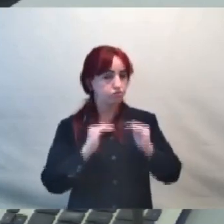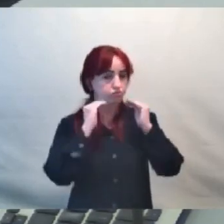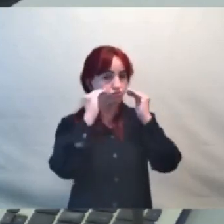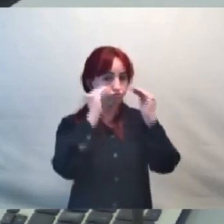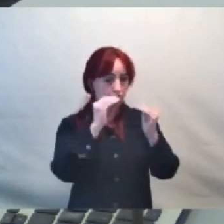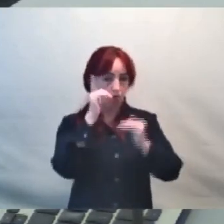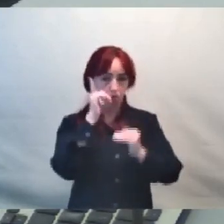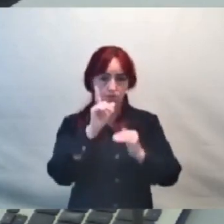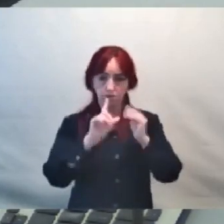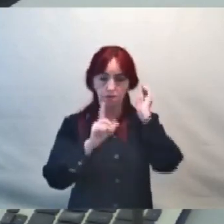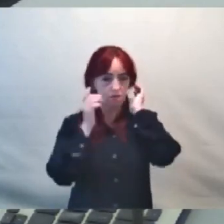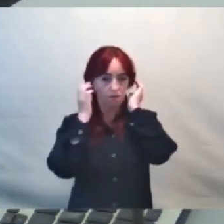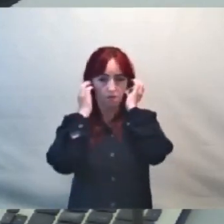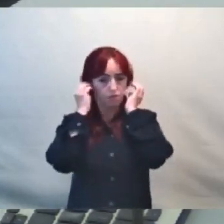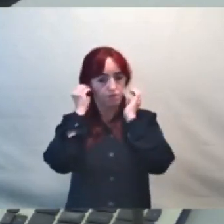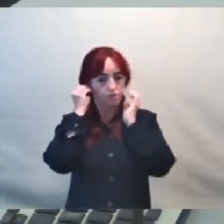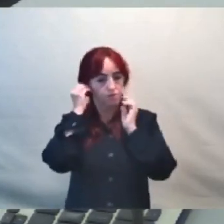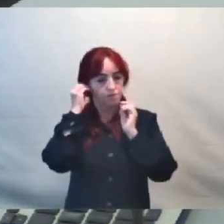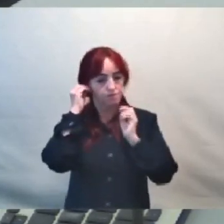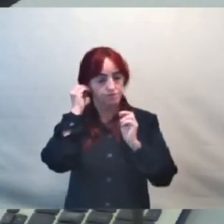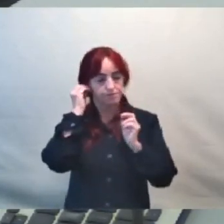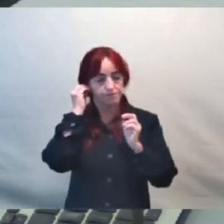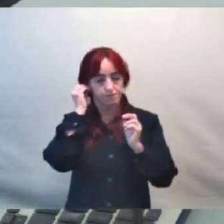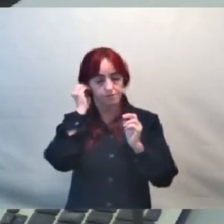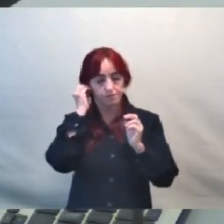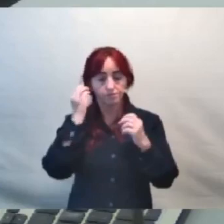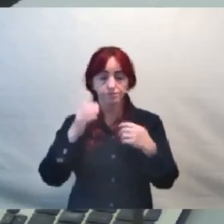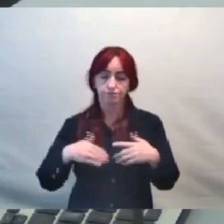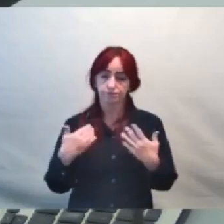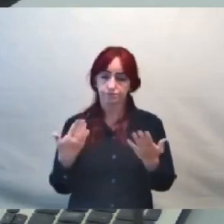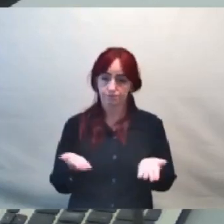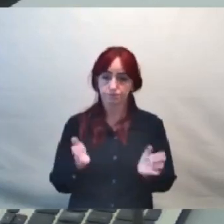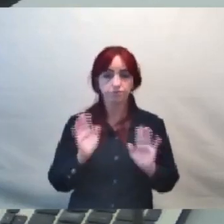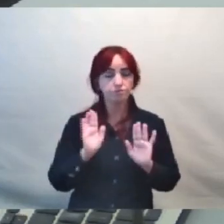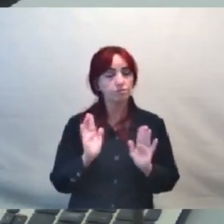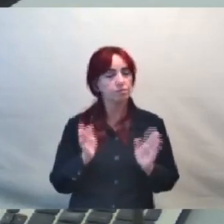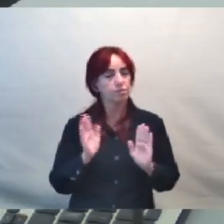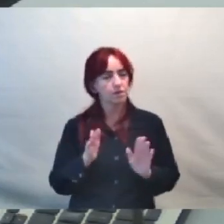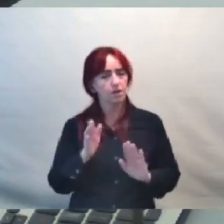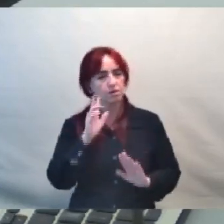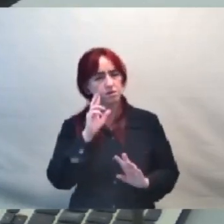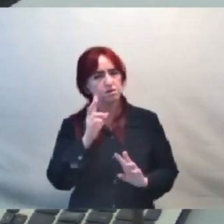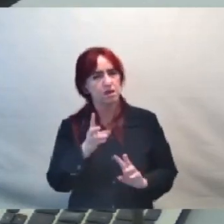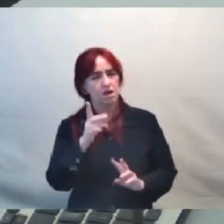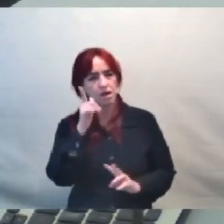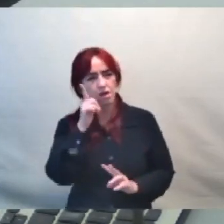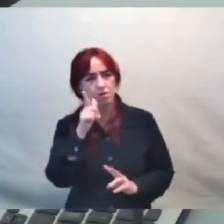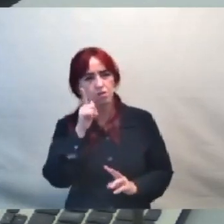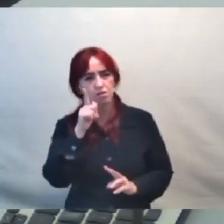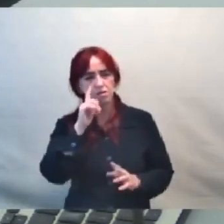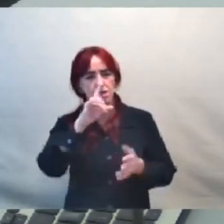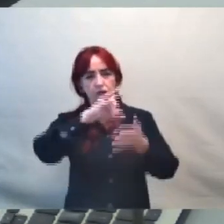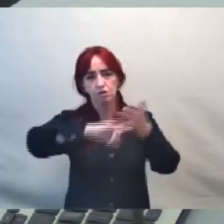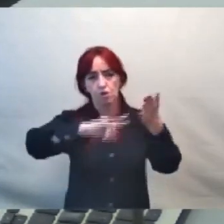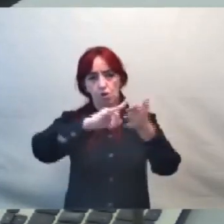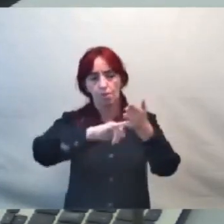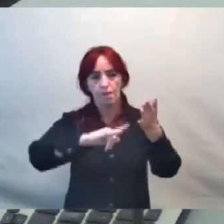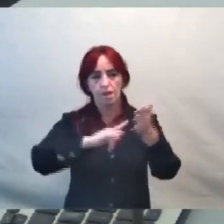né? Então, assim, já vocês já conseguem nos adiantar, porque o documento de prestação de contas ainda não